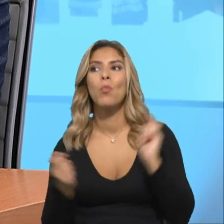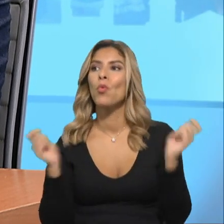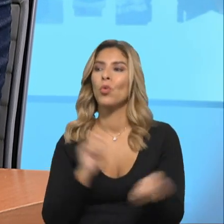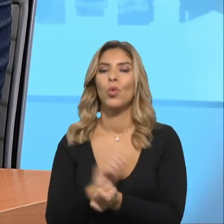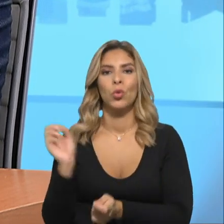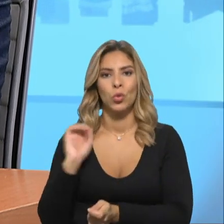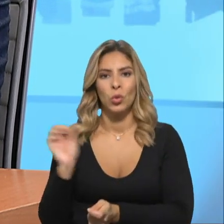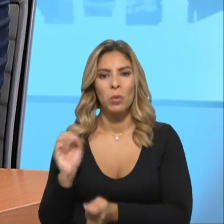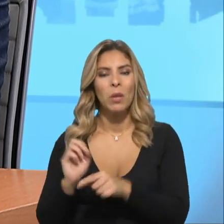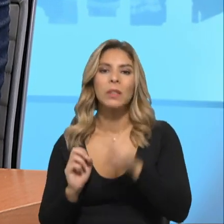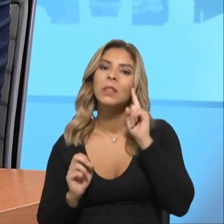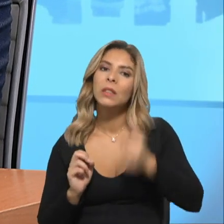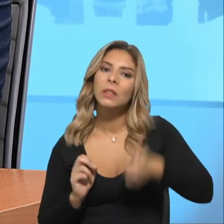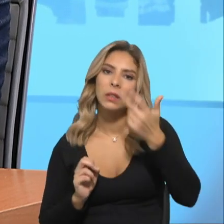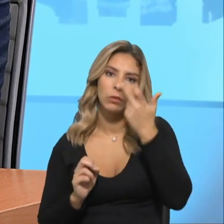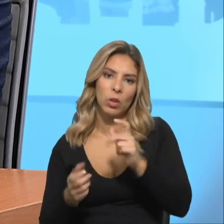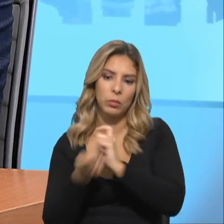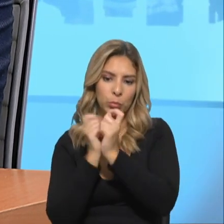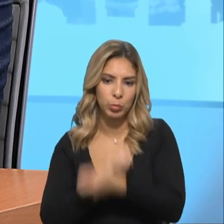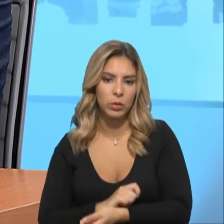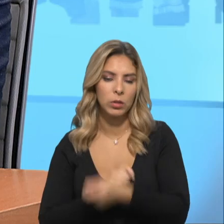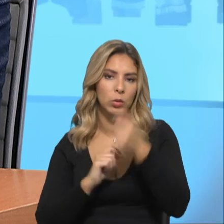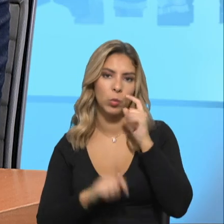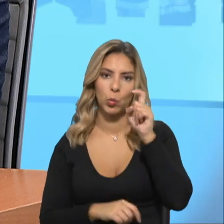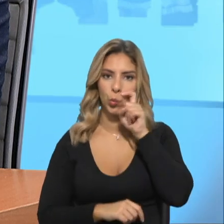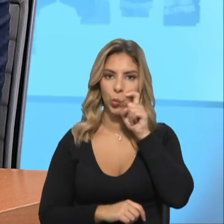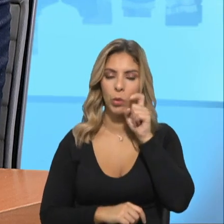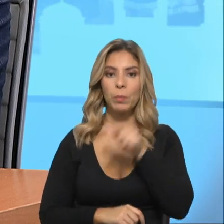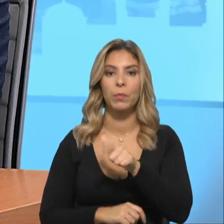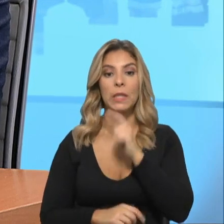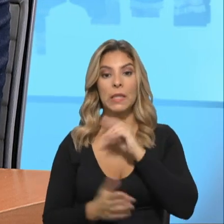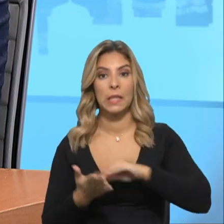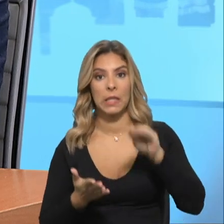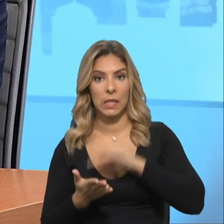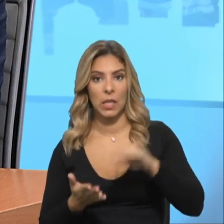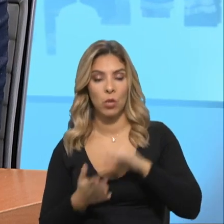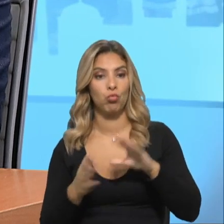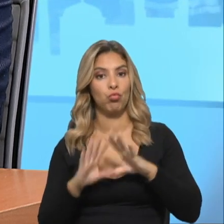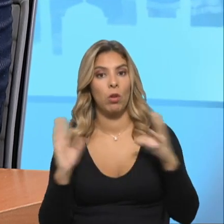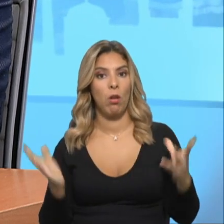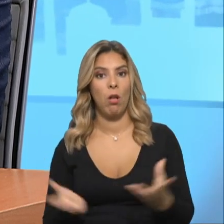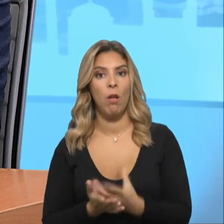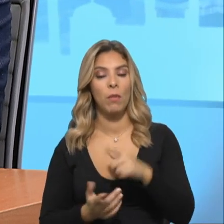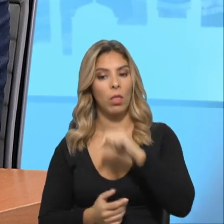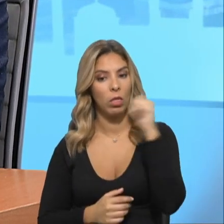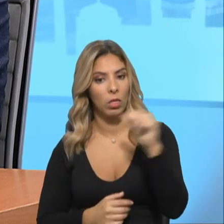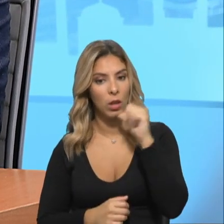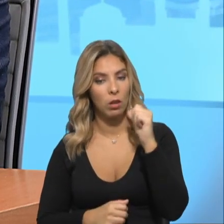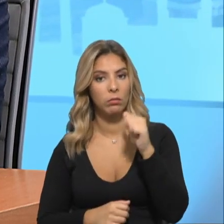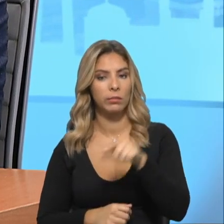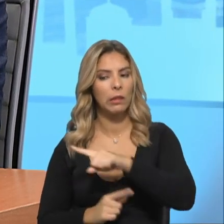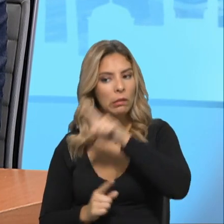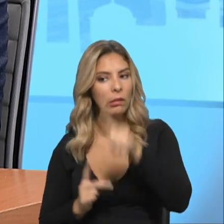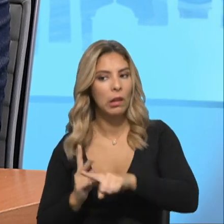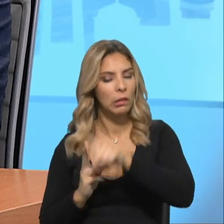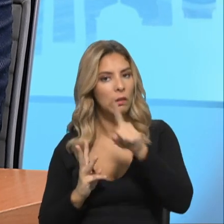central a questão da reforma do Conselho de Segurança. Vale a pena dizer que o secretário-geral já foi questionado, já disse muitas vezes o que pensava sobre